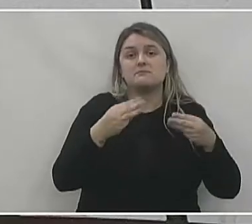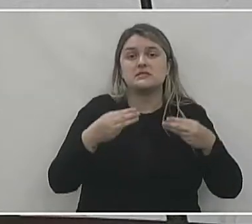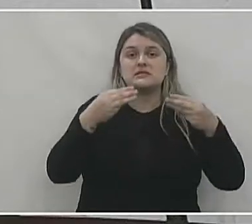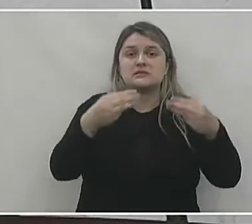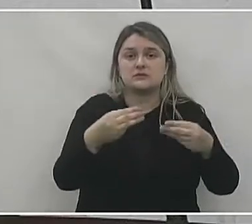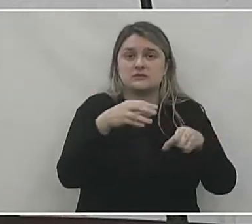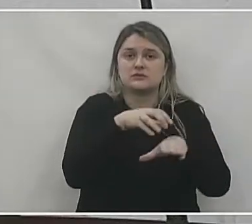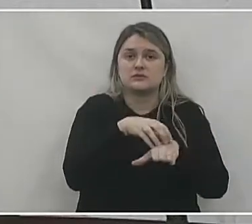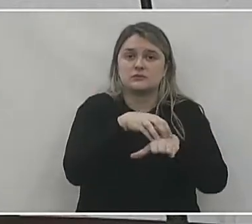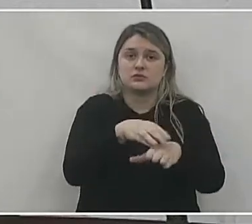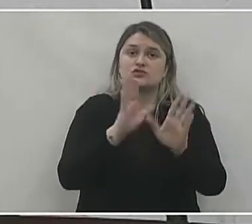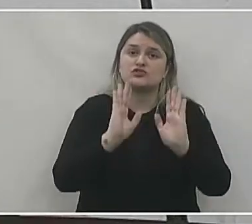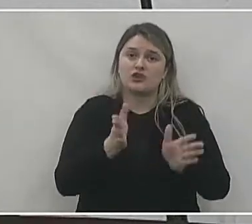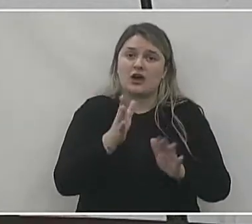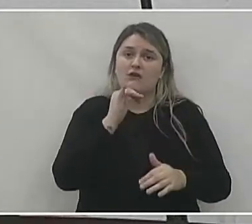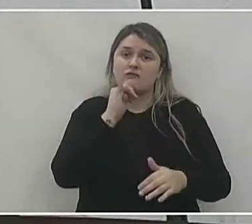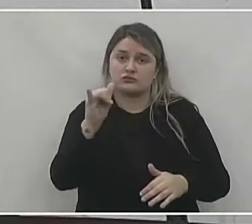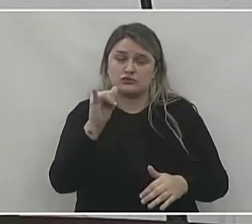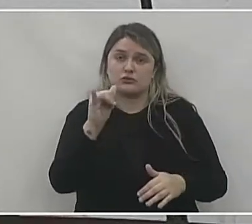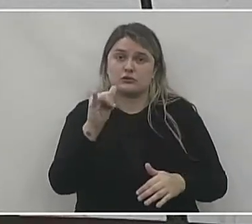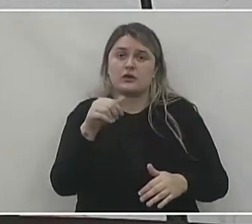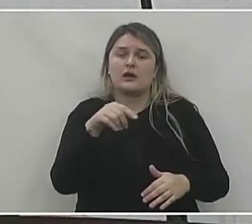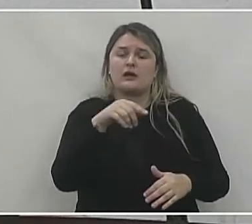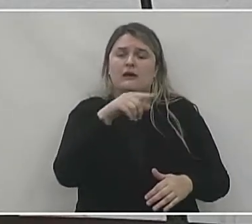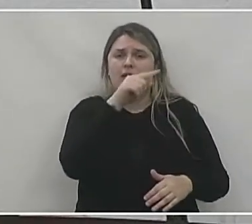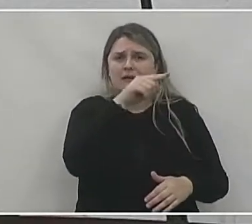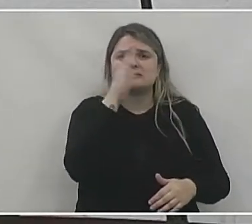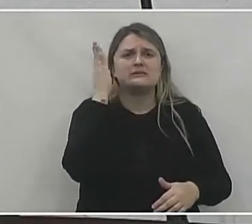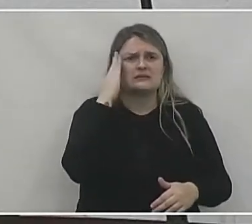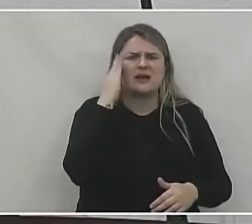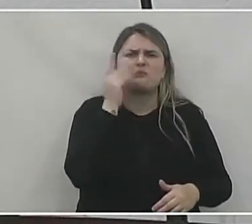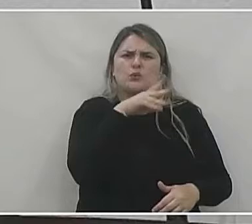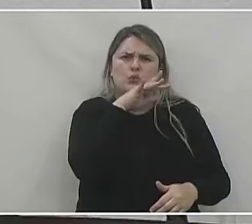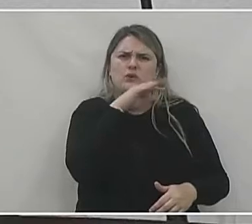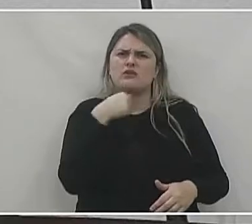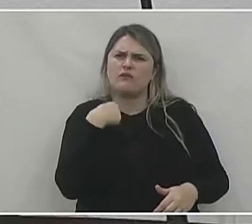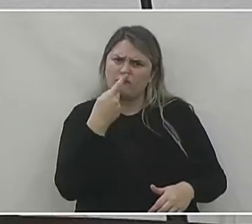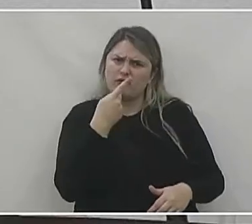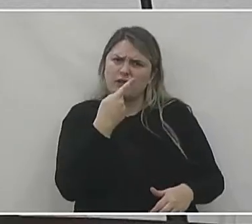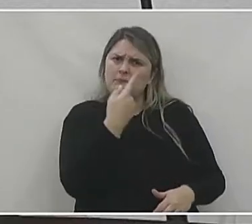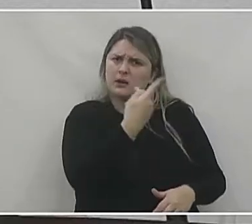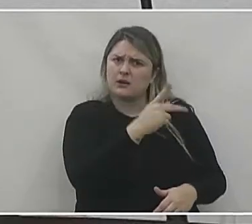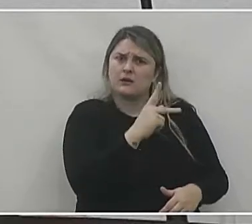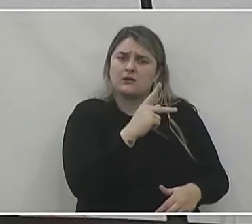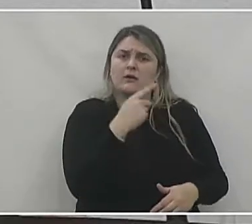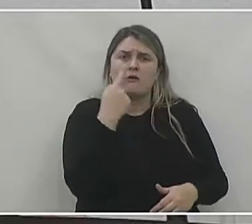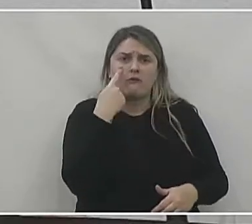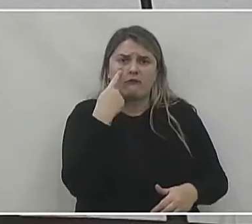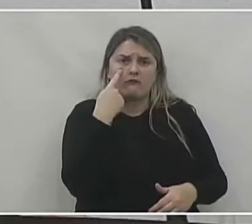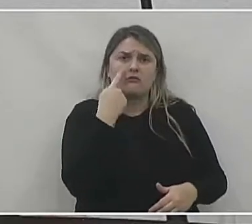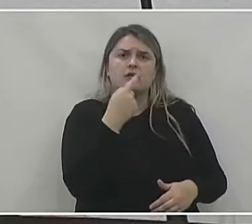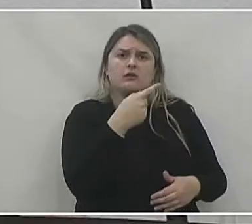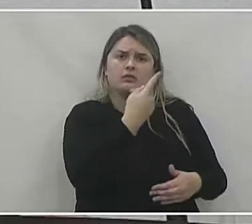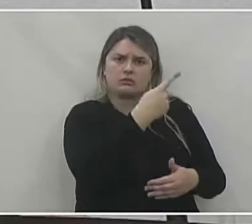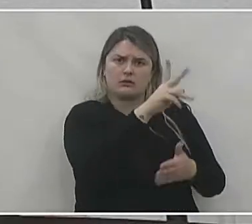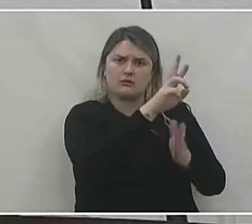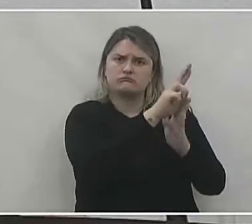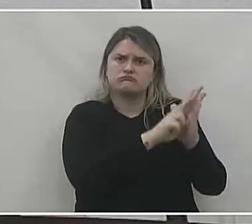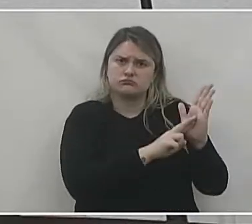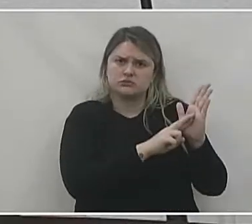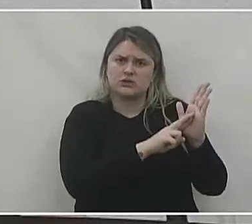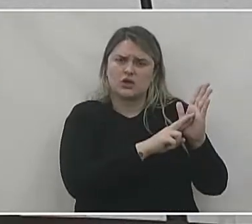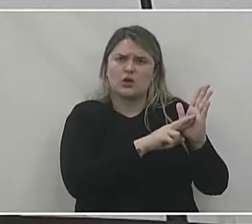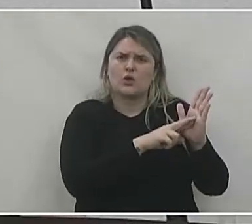agora ele já sabia que a rodovia estava ruim. Eu disse para o ministro o seguinte: eu estou vendo aqui no seu relatório